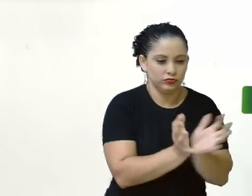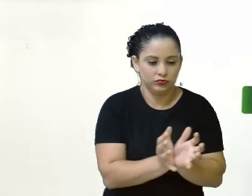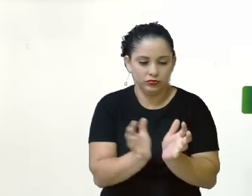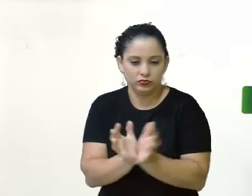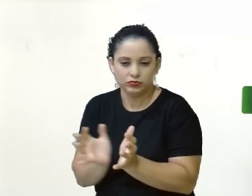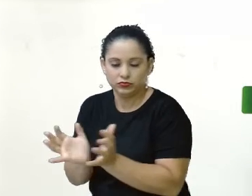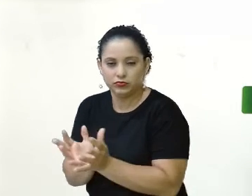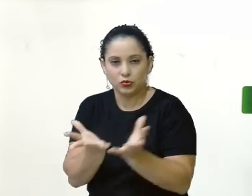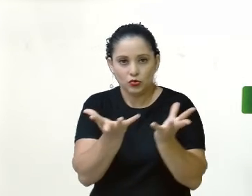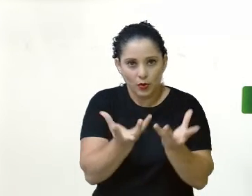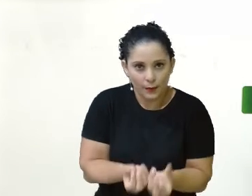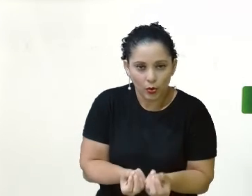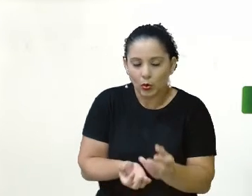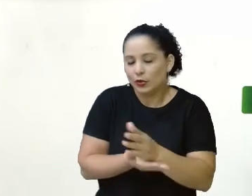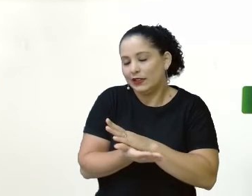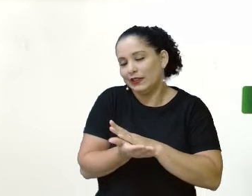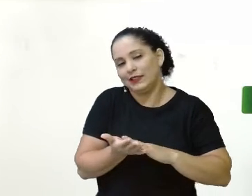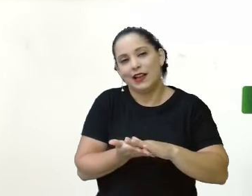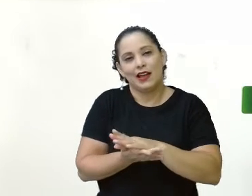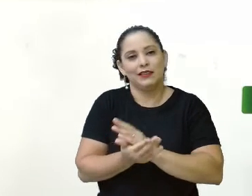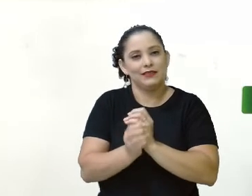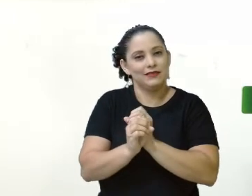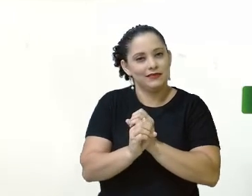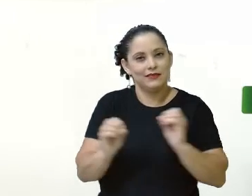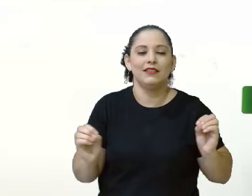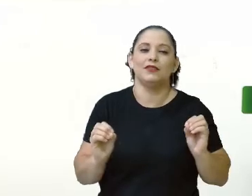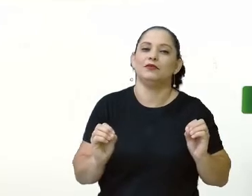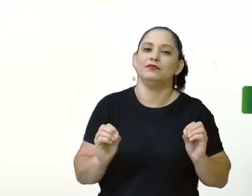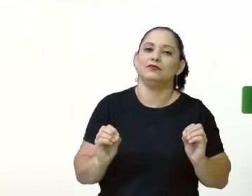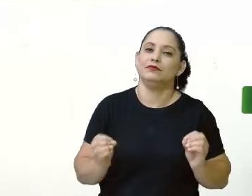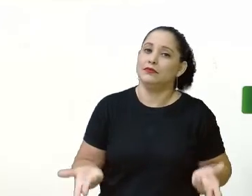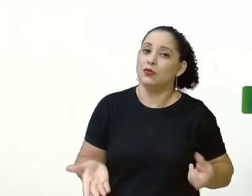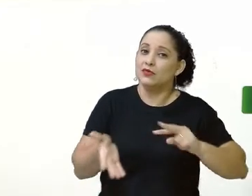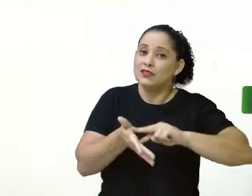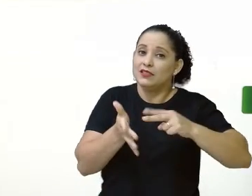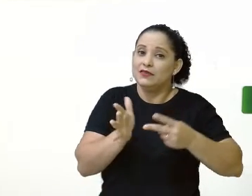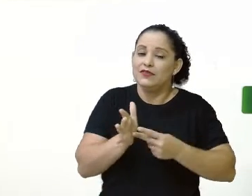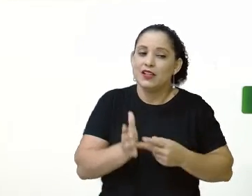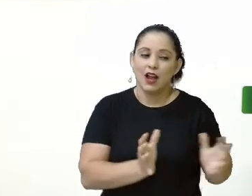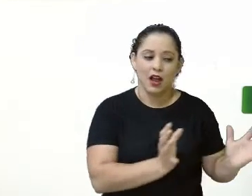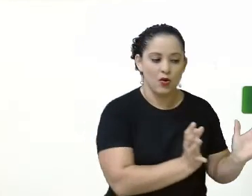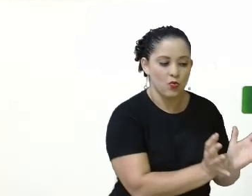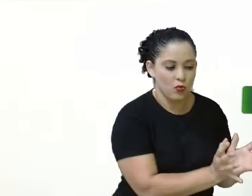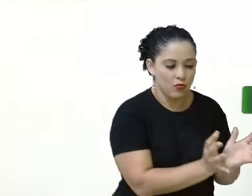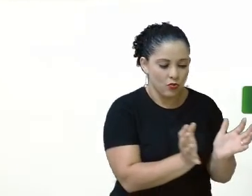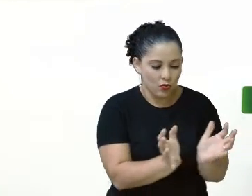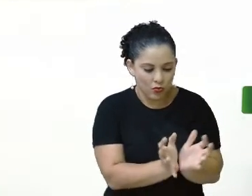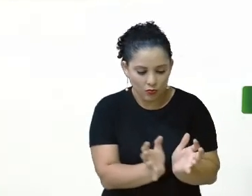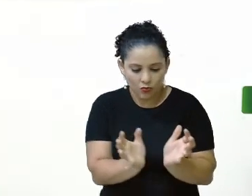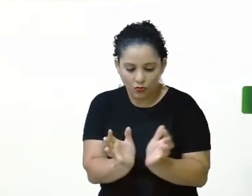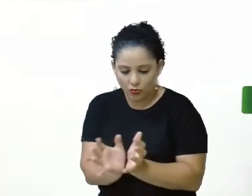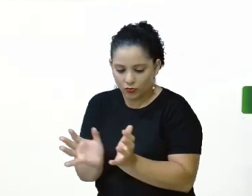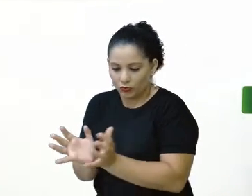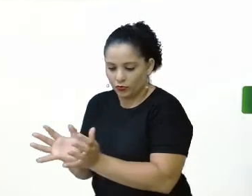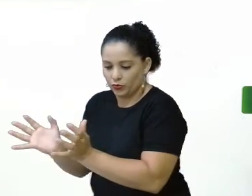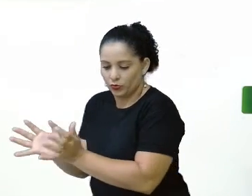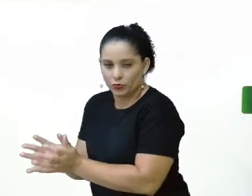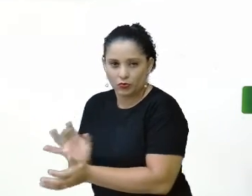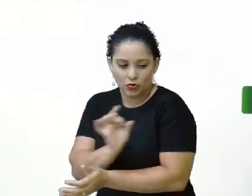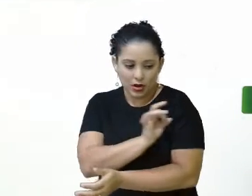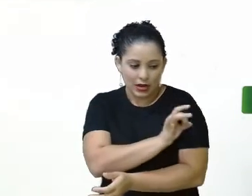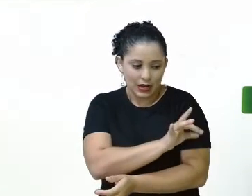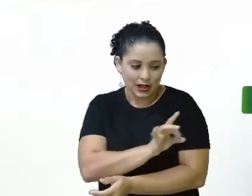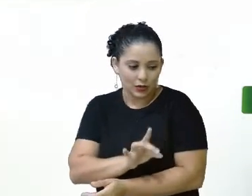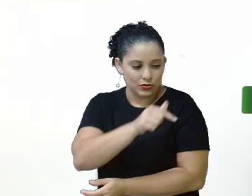sobrou nenhum. Então, eu posso dizer que em cada grupo tem 7